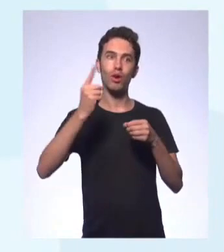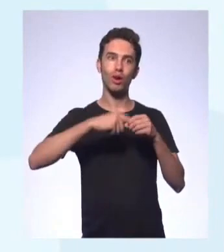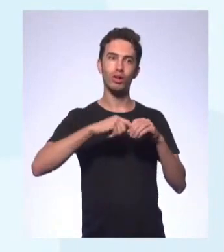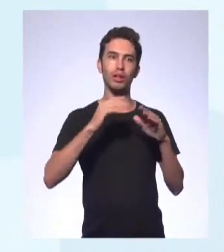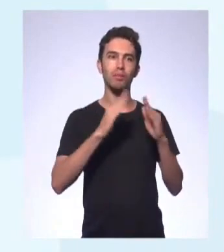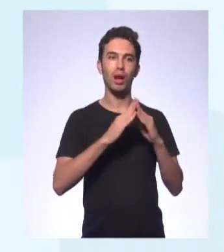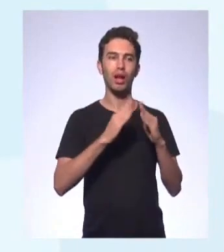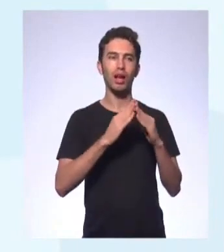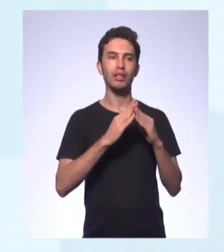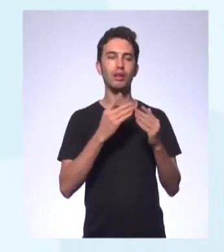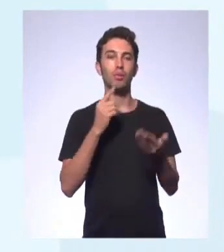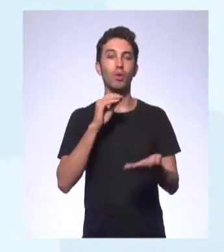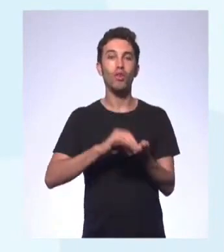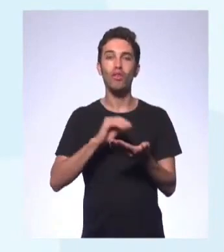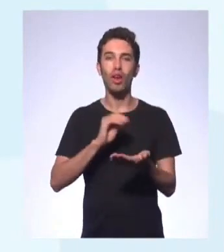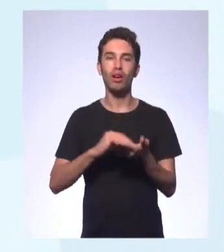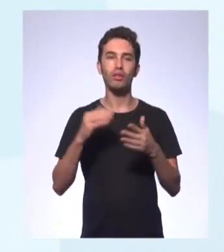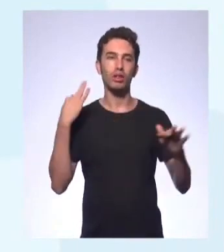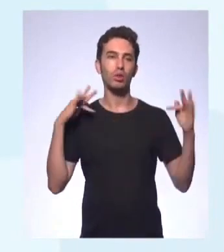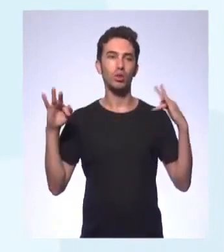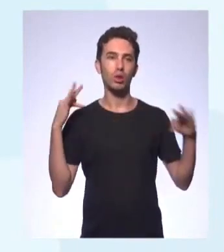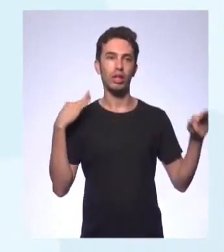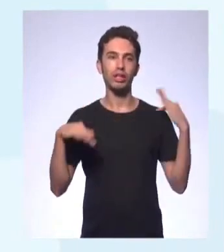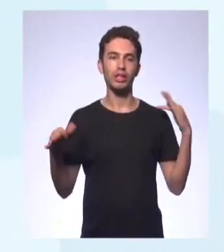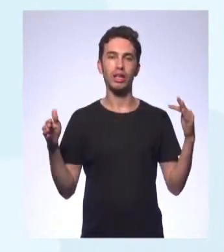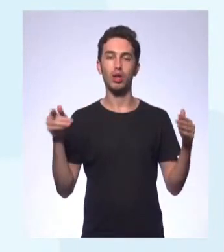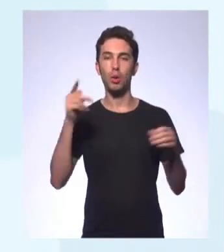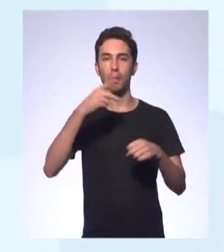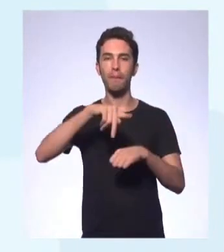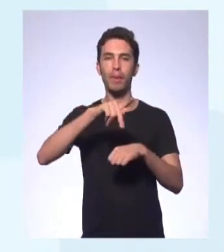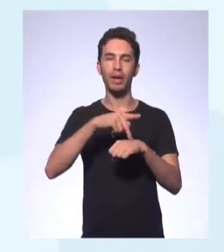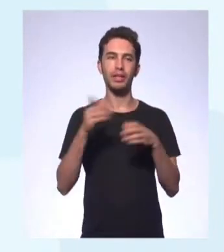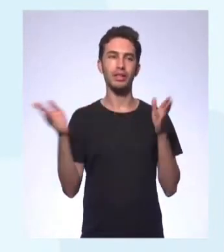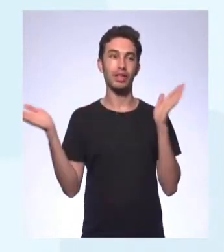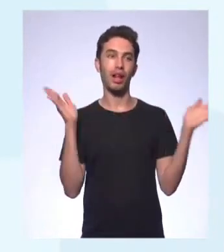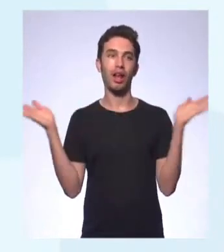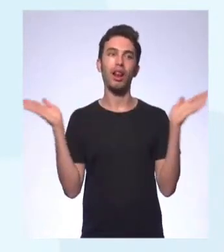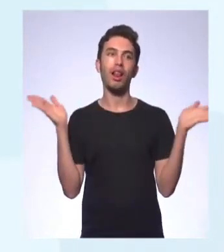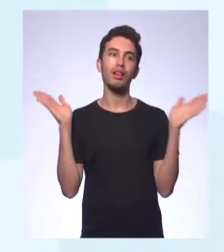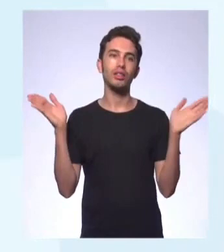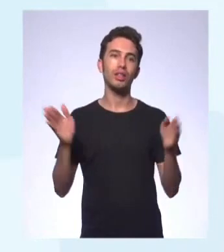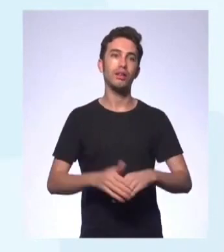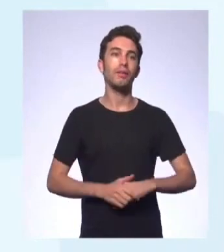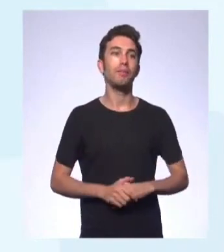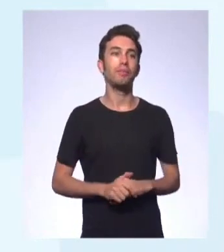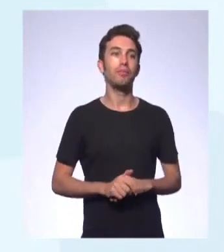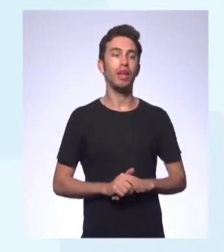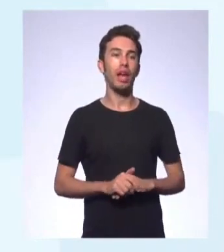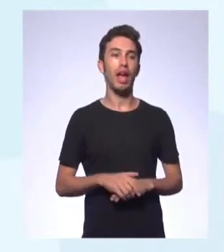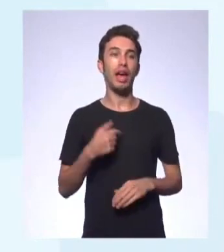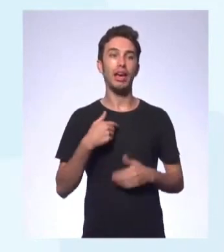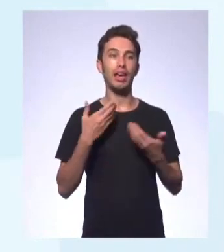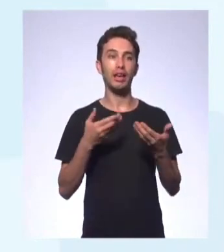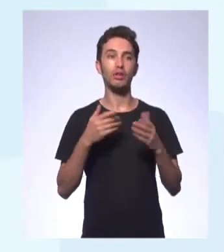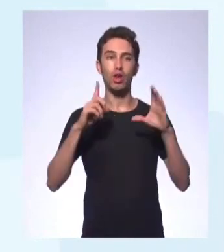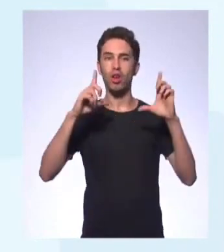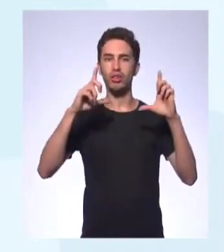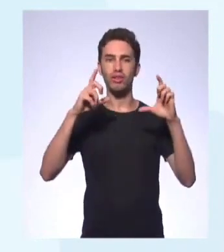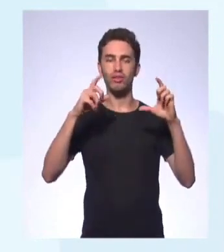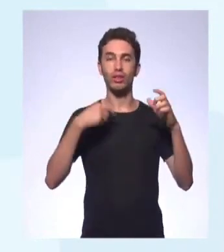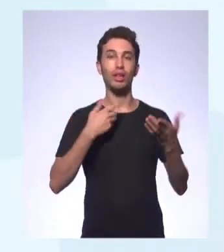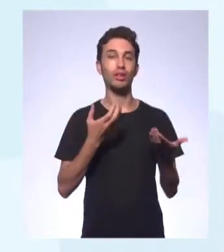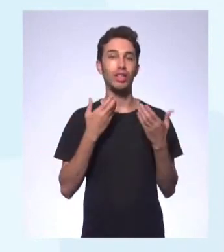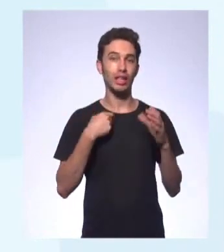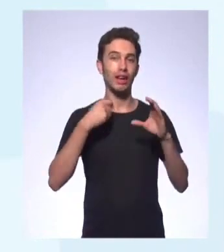Vitor Paiva. Eu não vou explicar, só vou montar essa imagem tão lindinha que eu achei na internet. Eu queria passar o vídeo, mas não deu